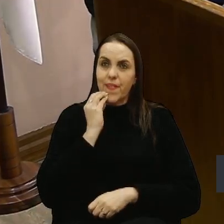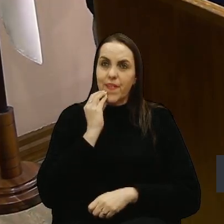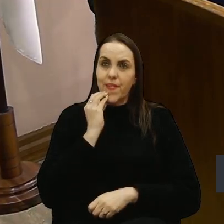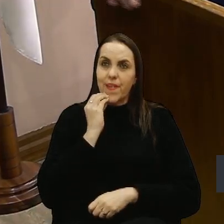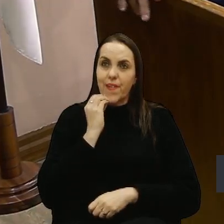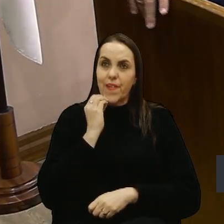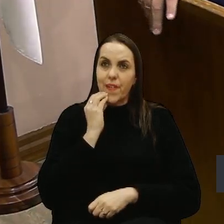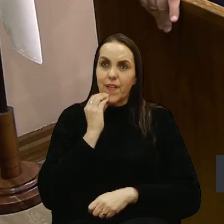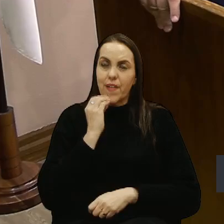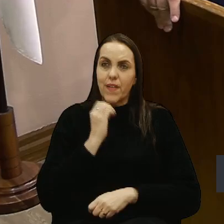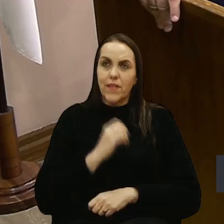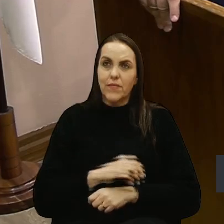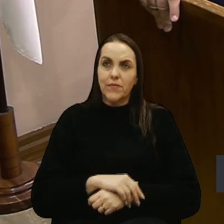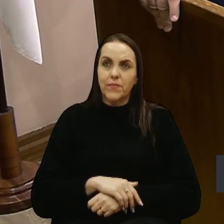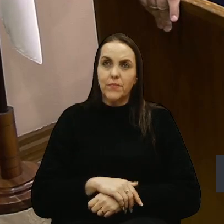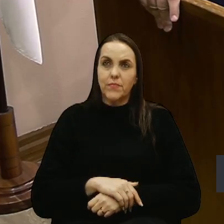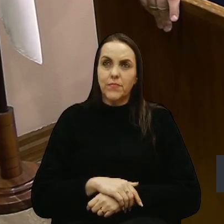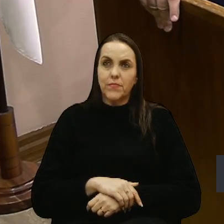Alguém tem que ali assessorar.